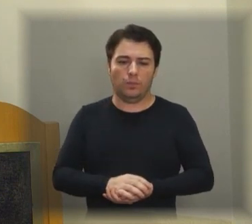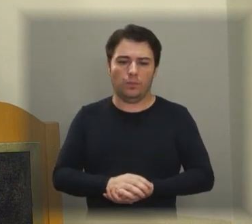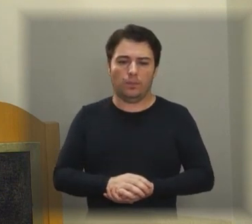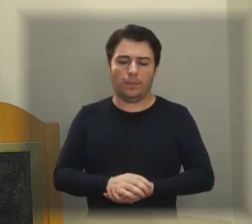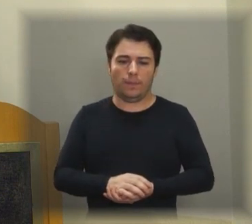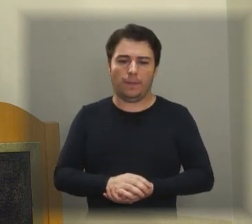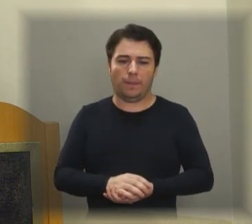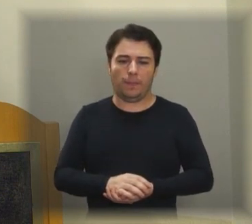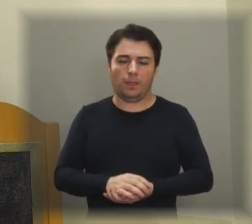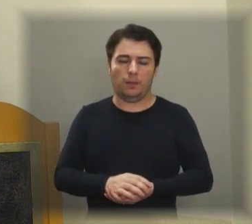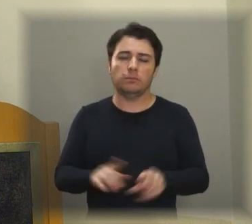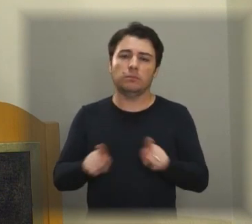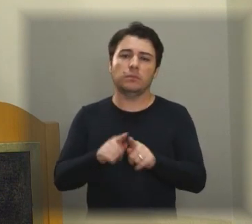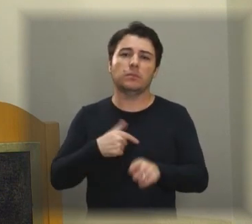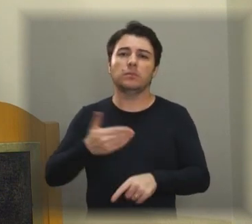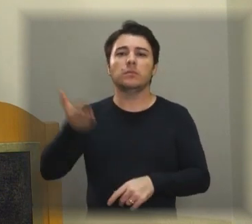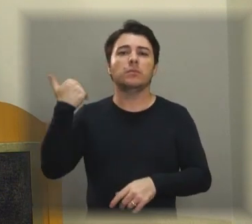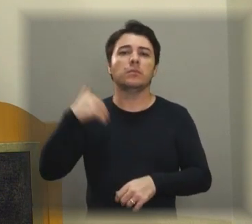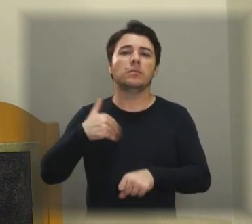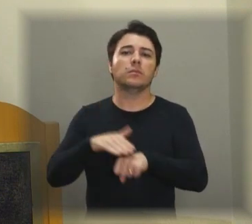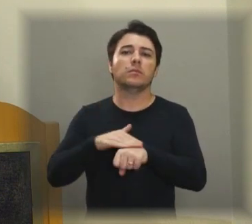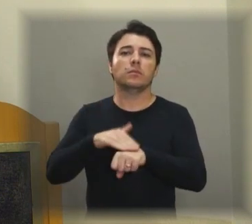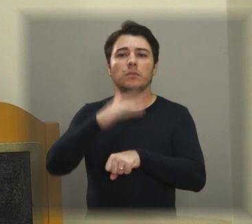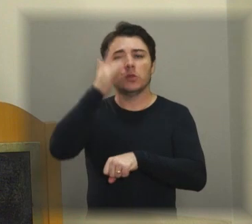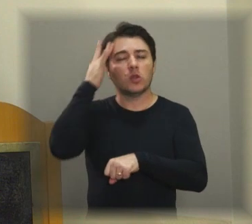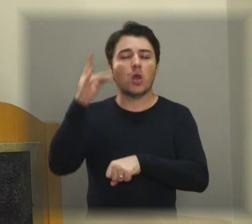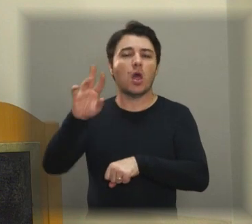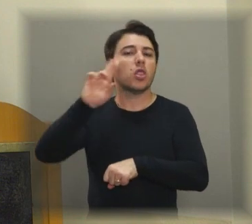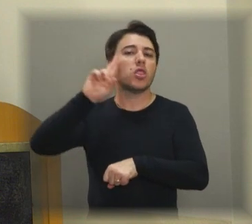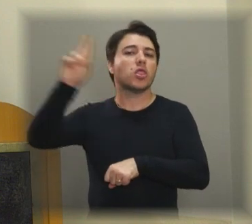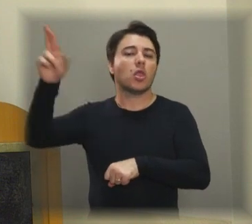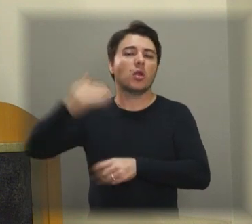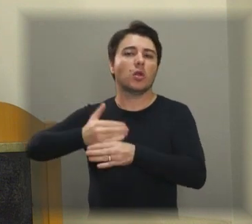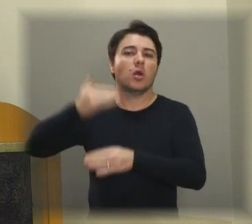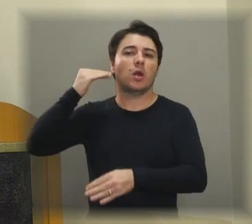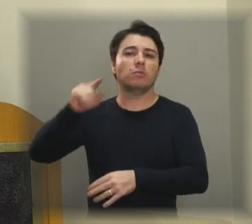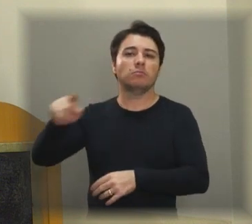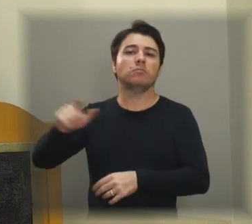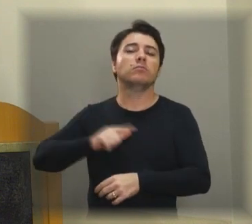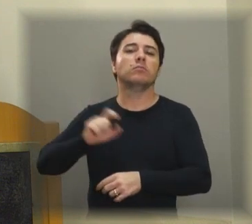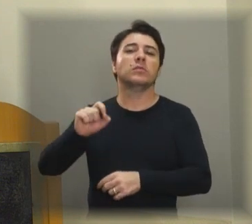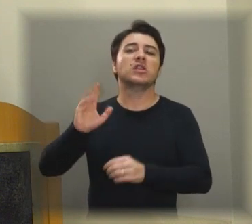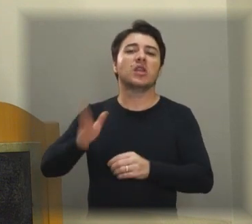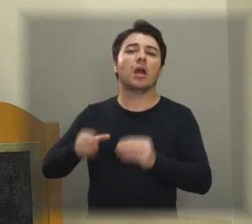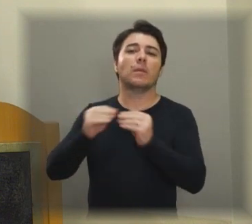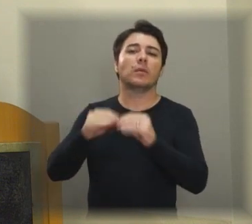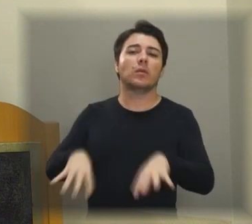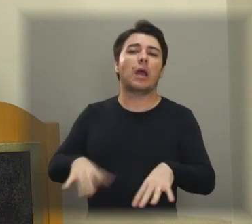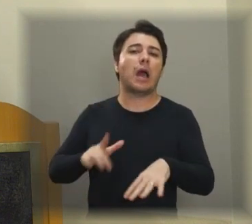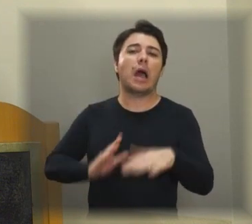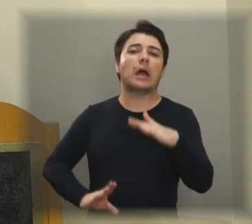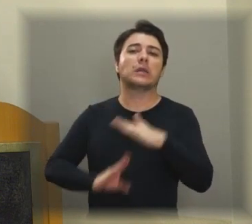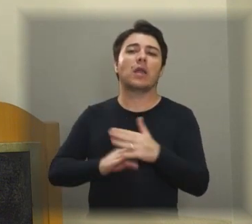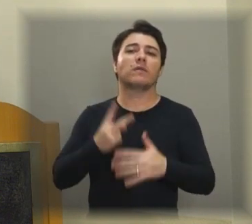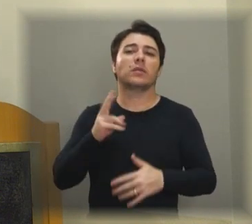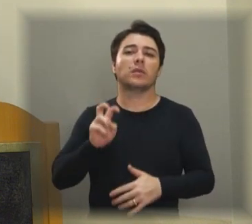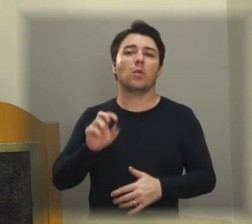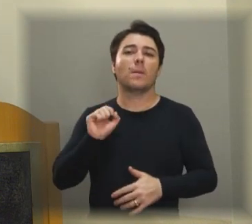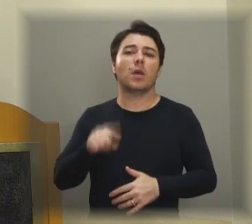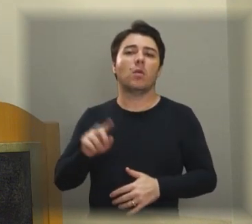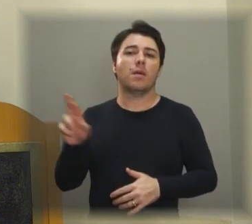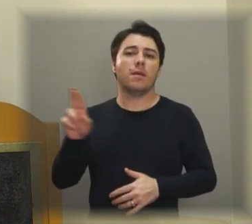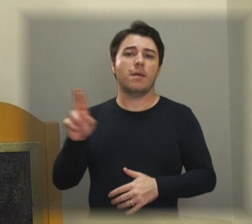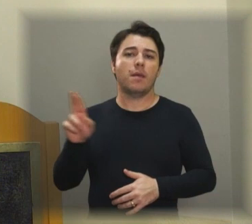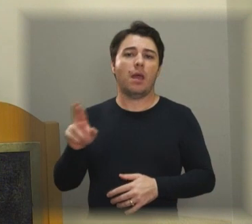Teve uma época tava conversando com alguns Comerciantes o Vale do Sol pessoal teve um prejuízo alguns e até 25 policiais